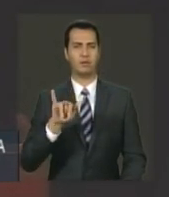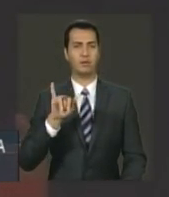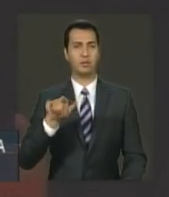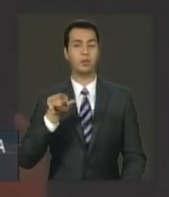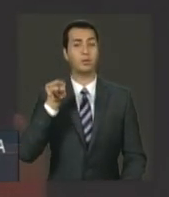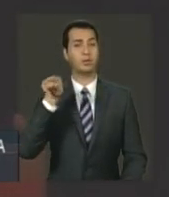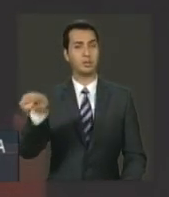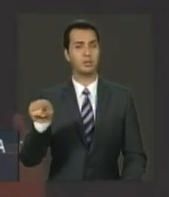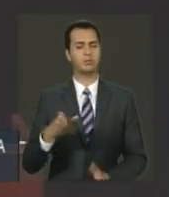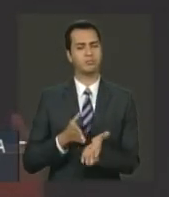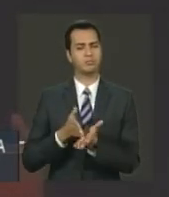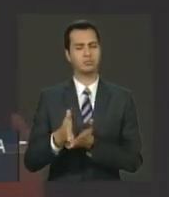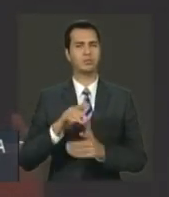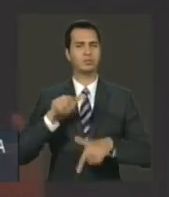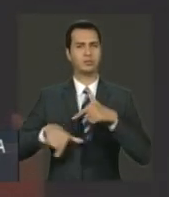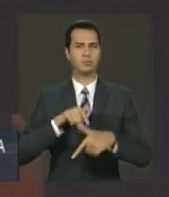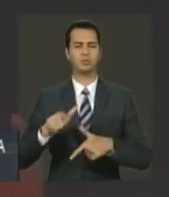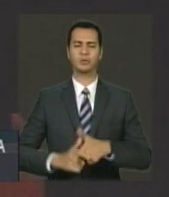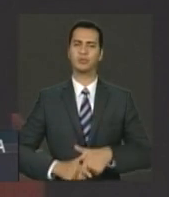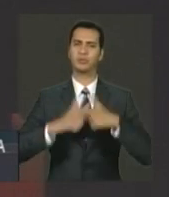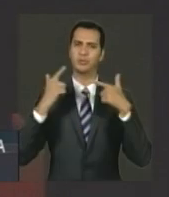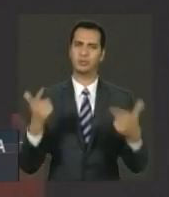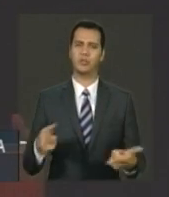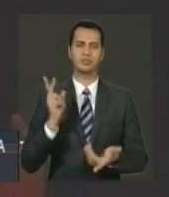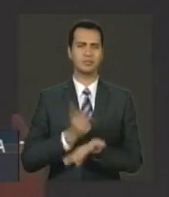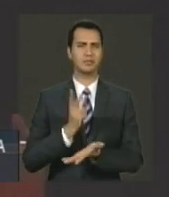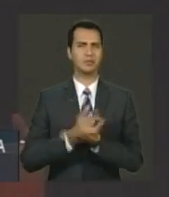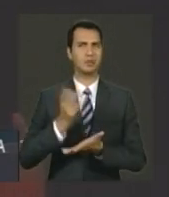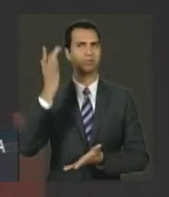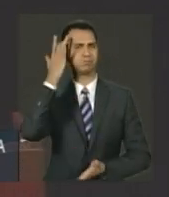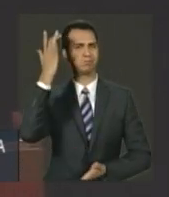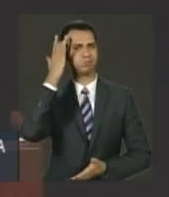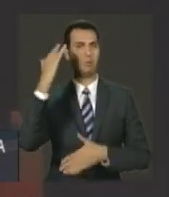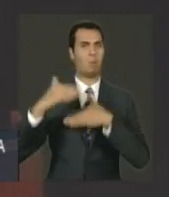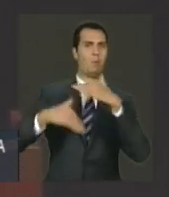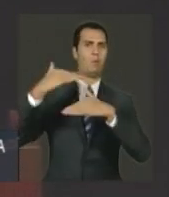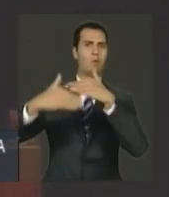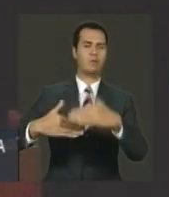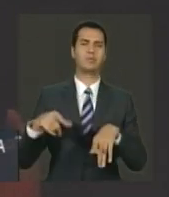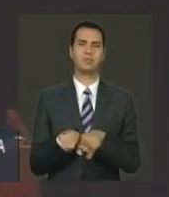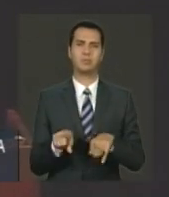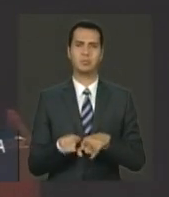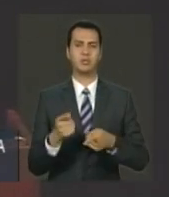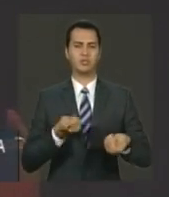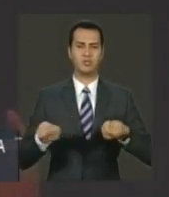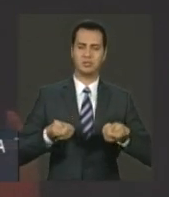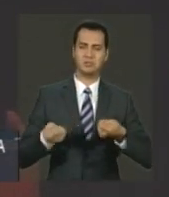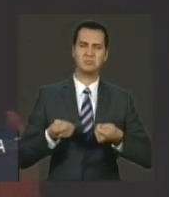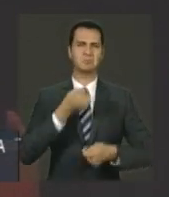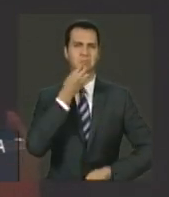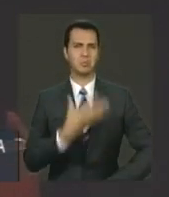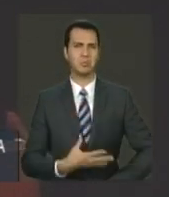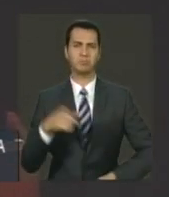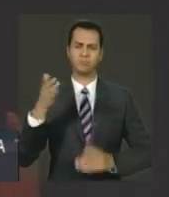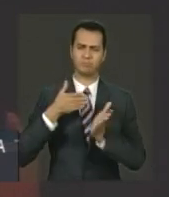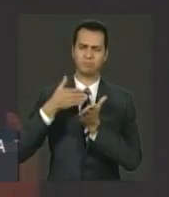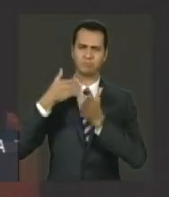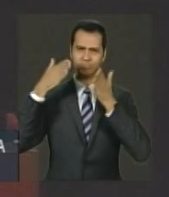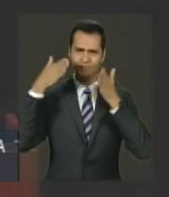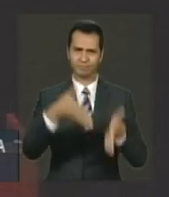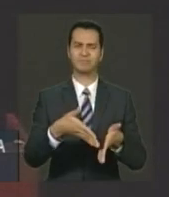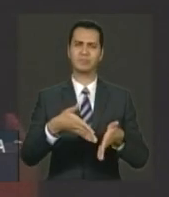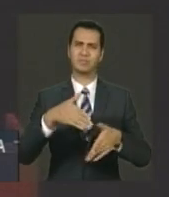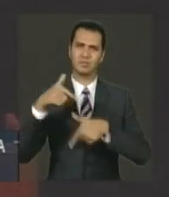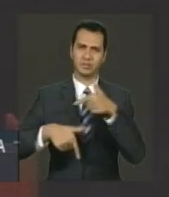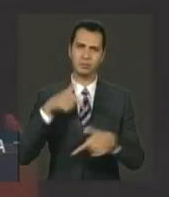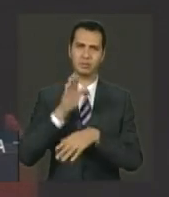trajetória de prosperidade intelectual, de gestão e de devoção a esta instituição